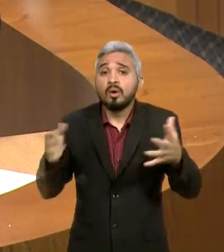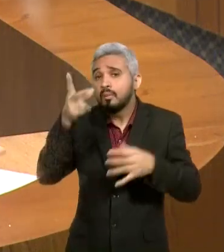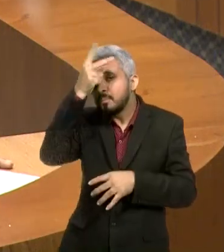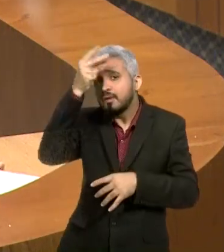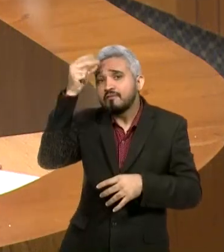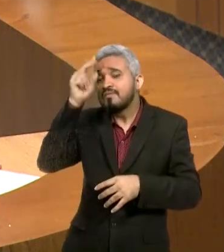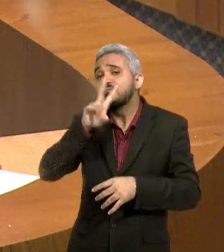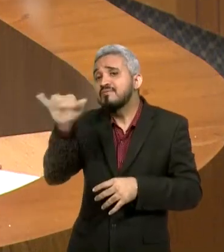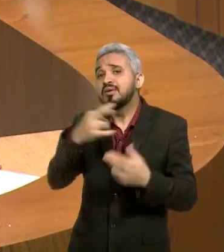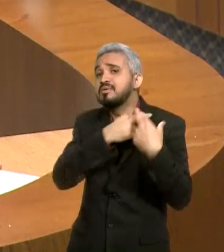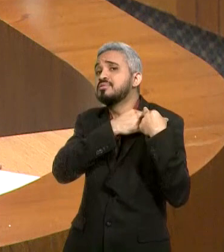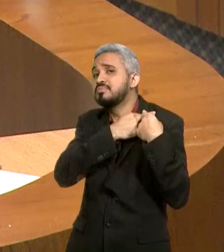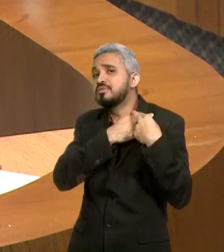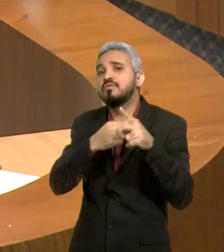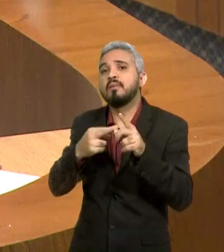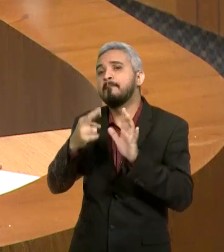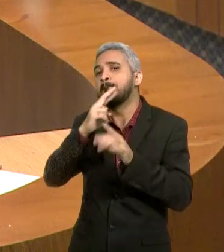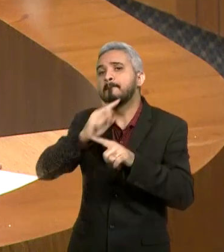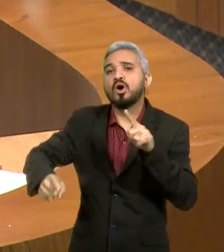Vão fazer alguma coisa quando?